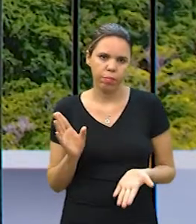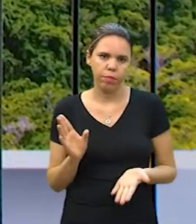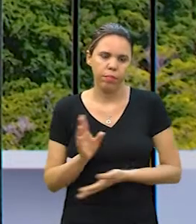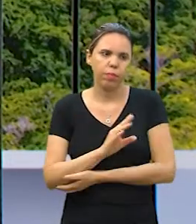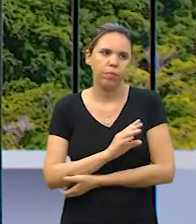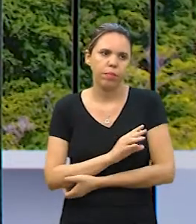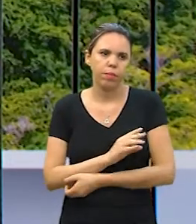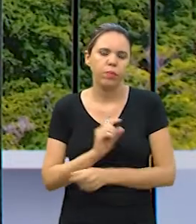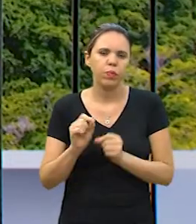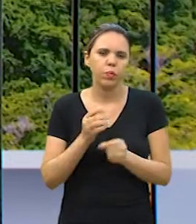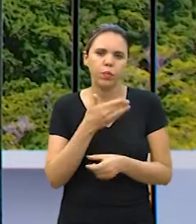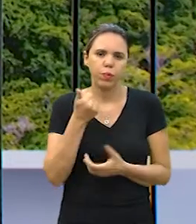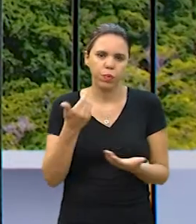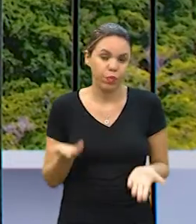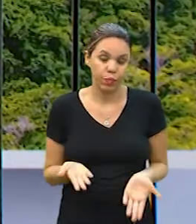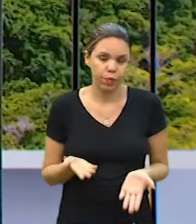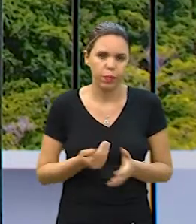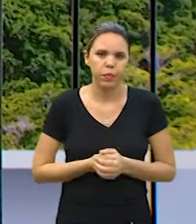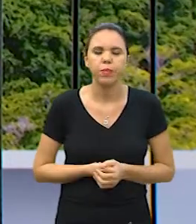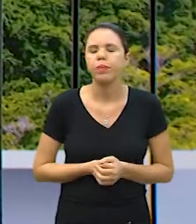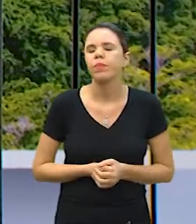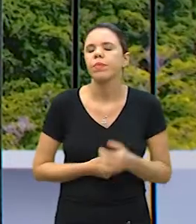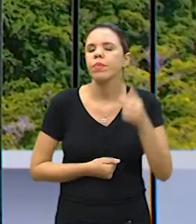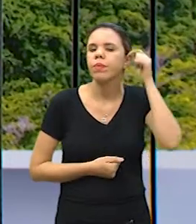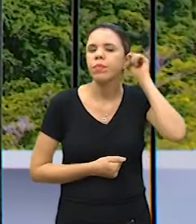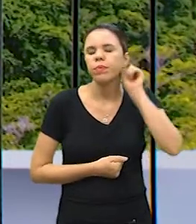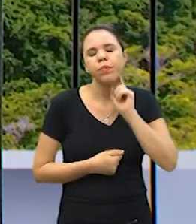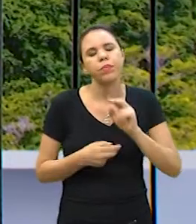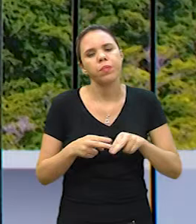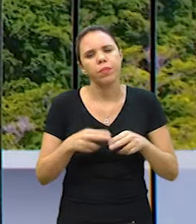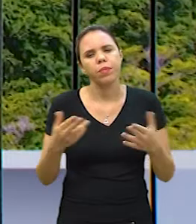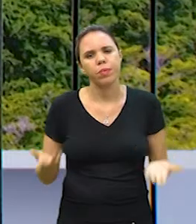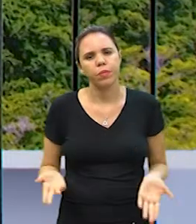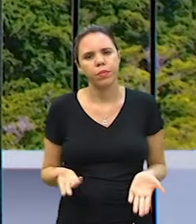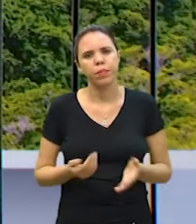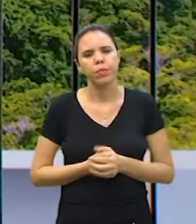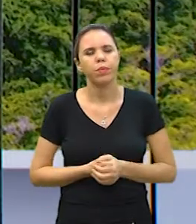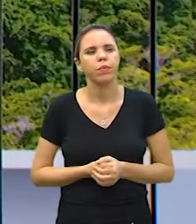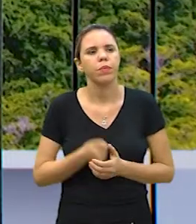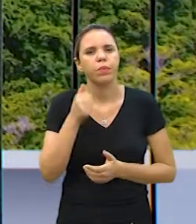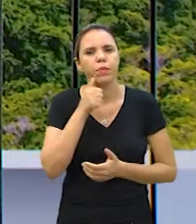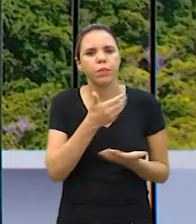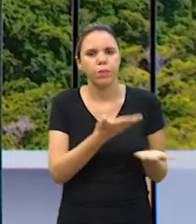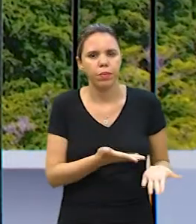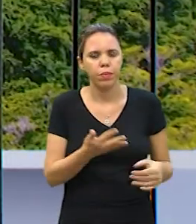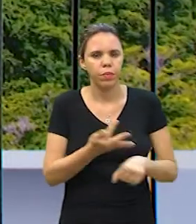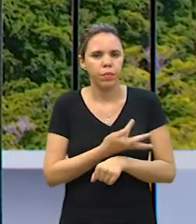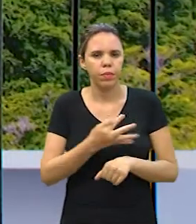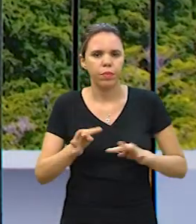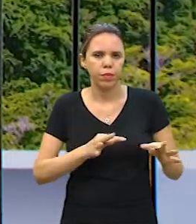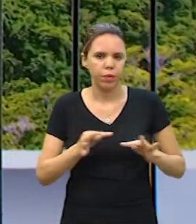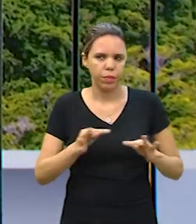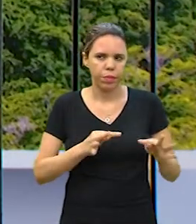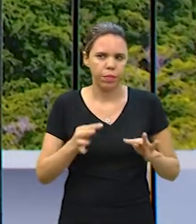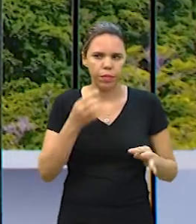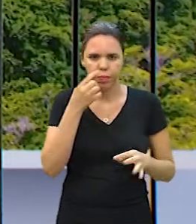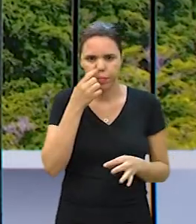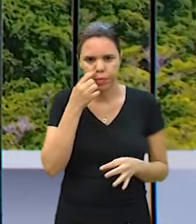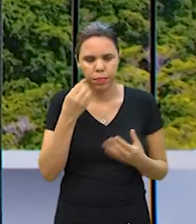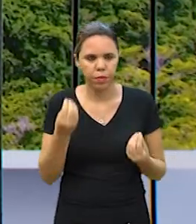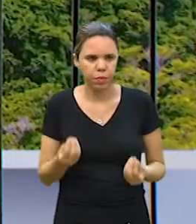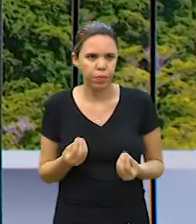há muito o que melhorar, né? E até pegando um gancho, né, para uma mulher que passa por um tratamento,